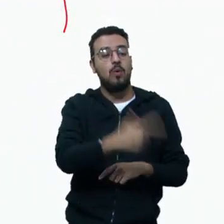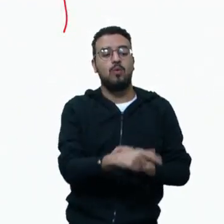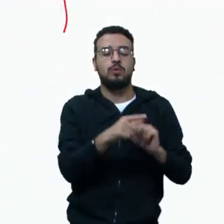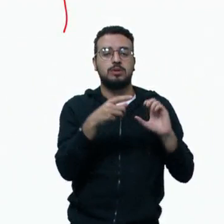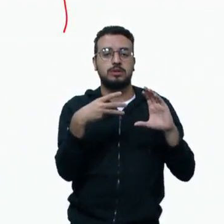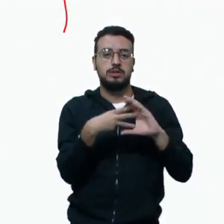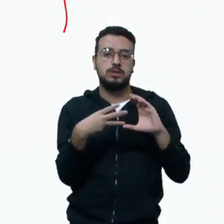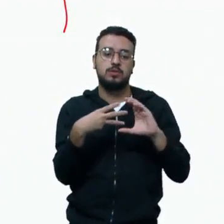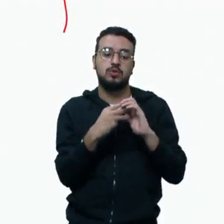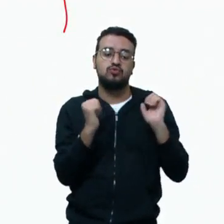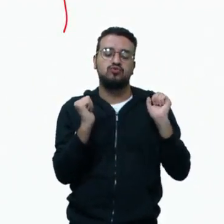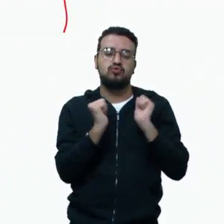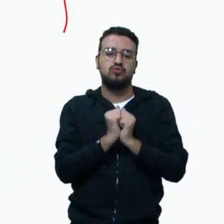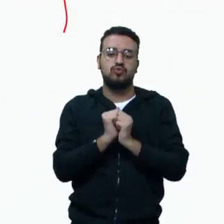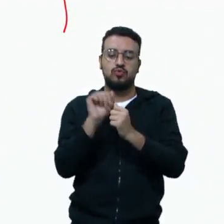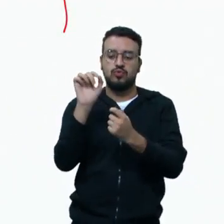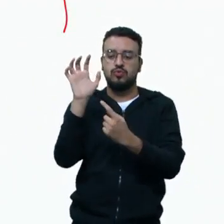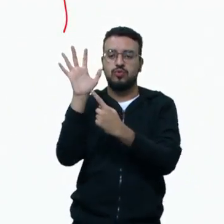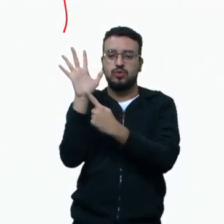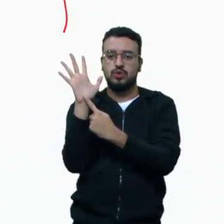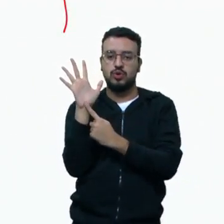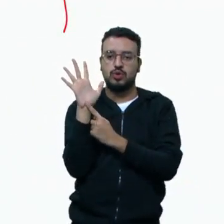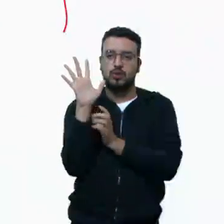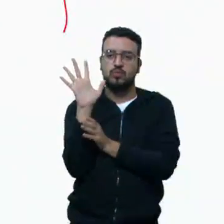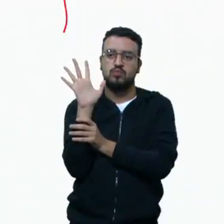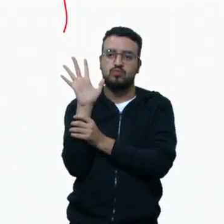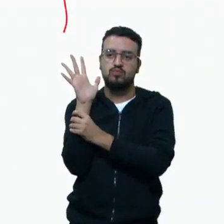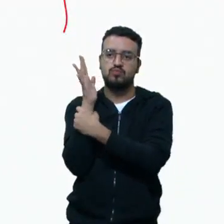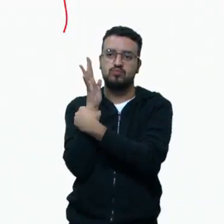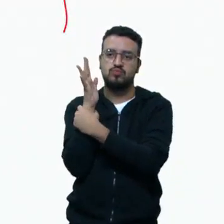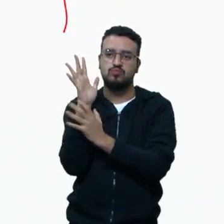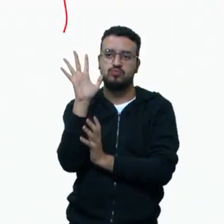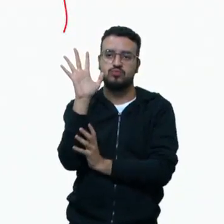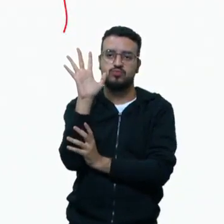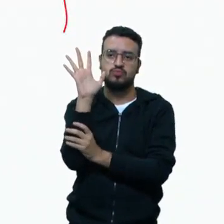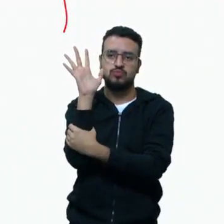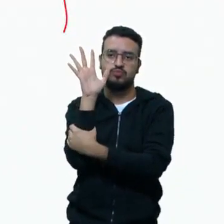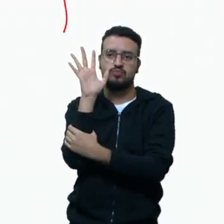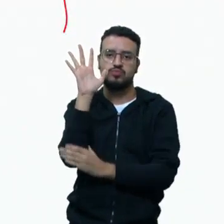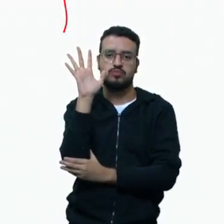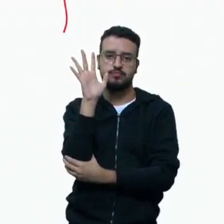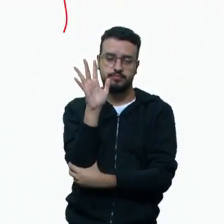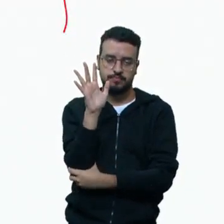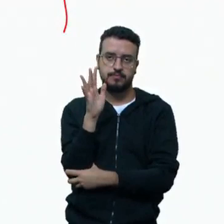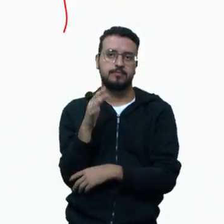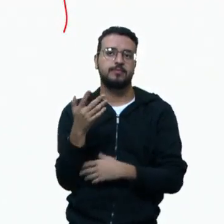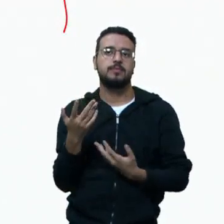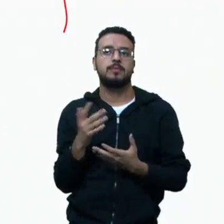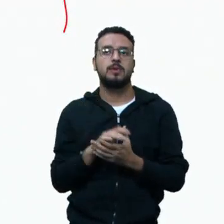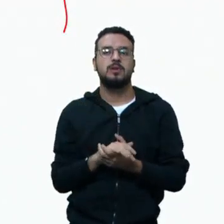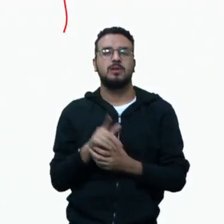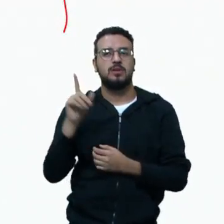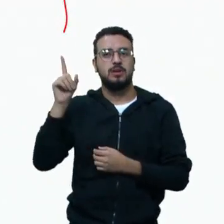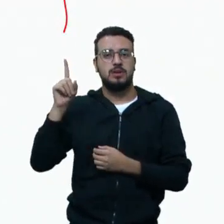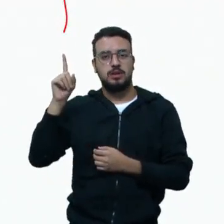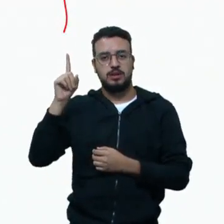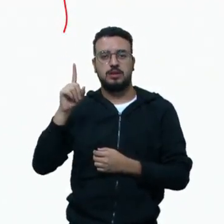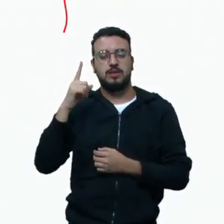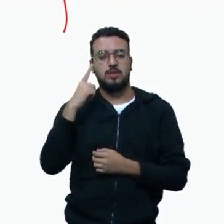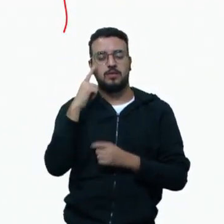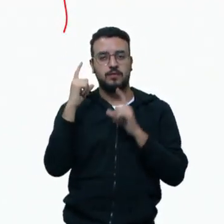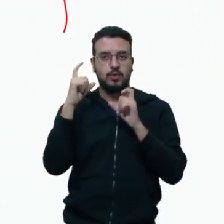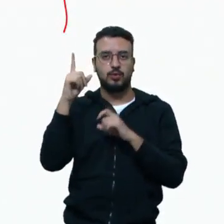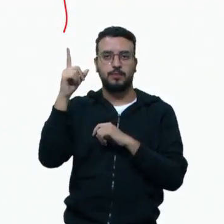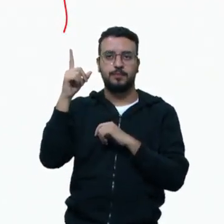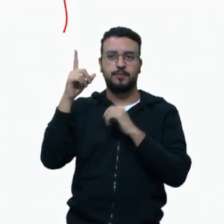em suas funções. Quando a gente pensa num neurônio, e você vê ele aí na figura, eu tenho